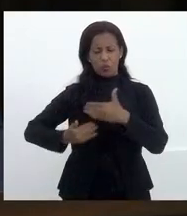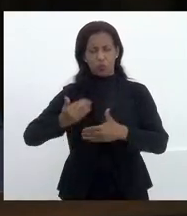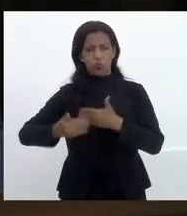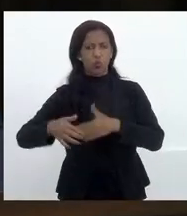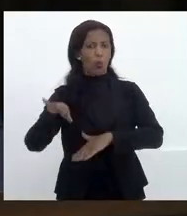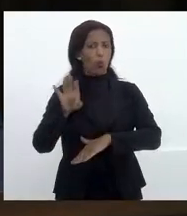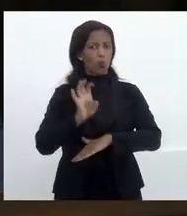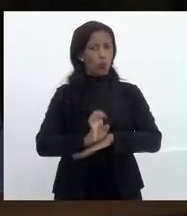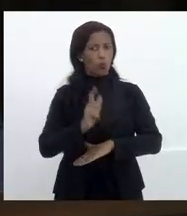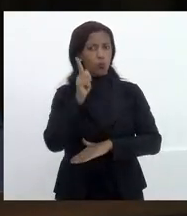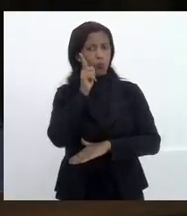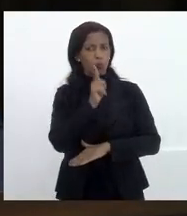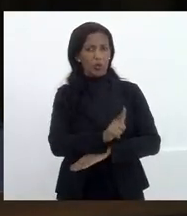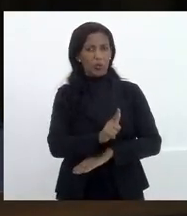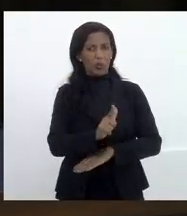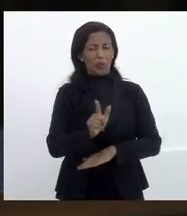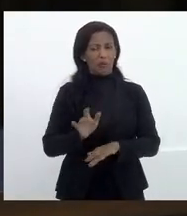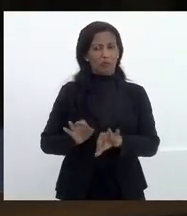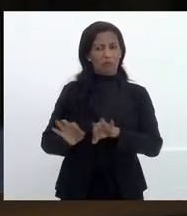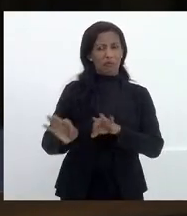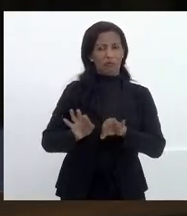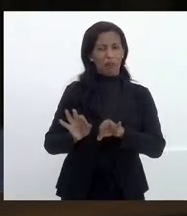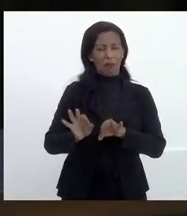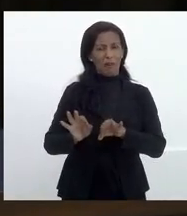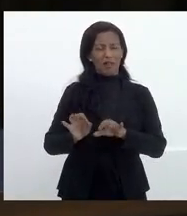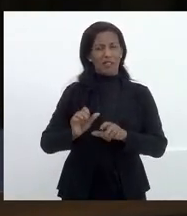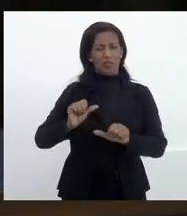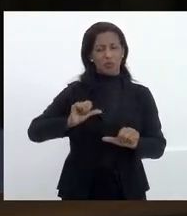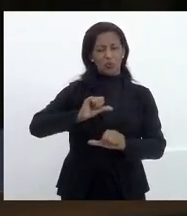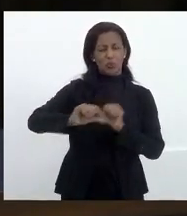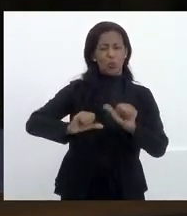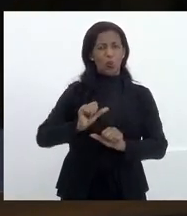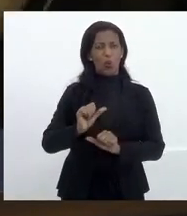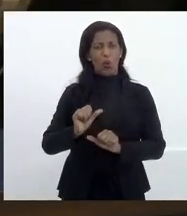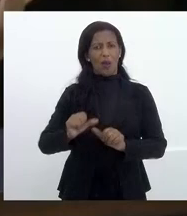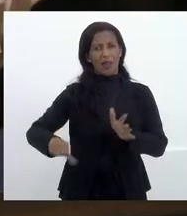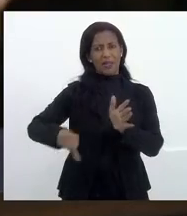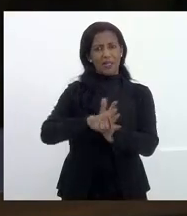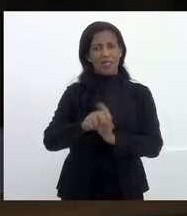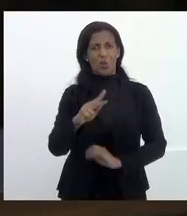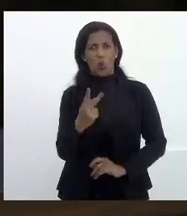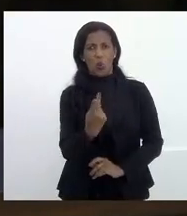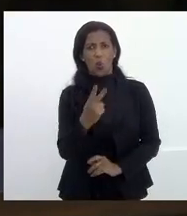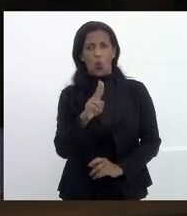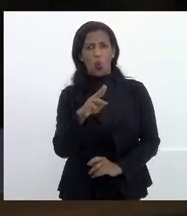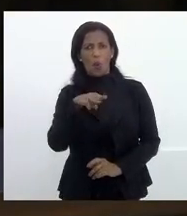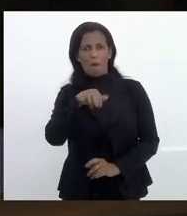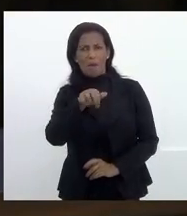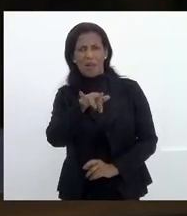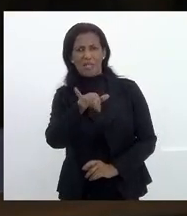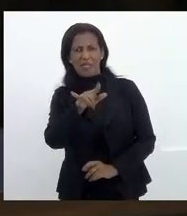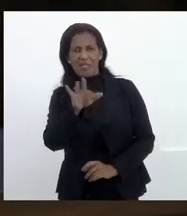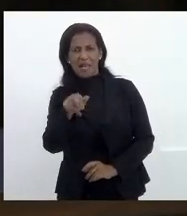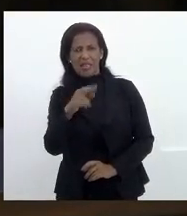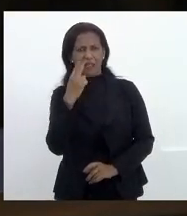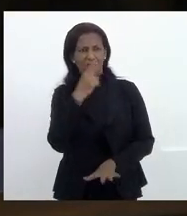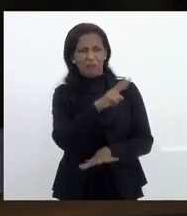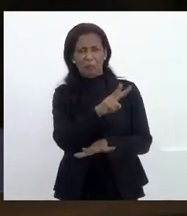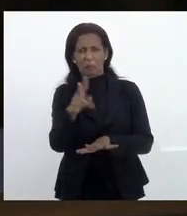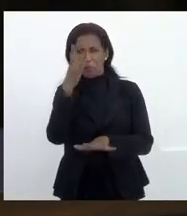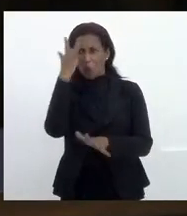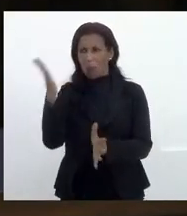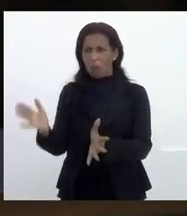no nosso estado ganhou a coloração de uma crise humanitária basta que a gente ande aqui no centro do Rio que a gente veja empobrecimento da população